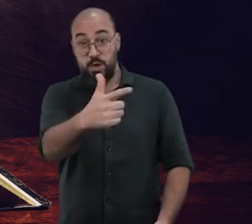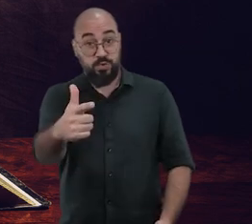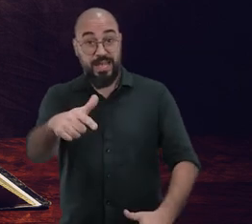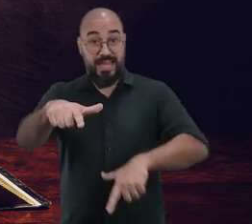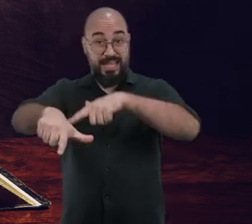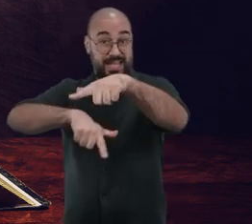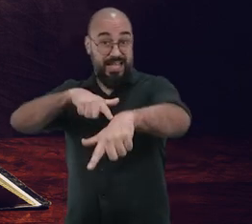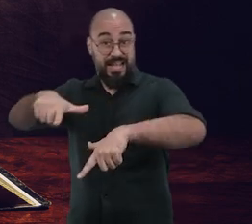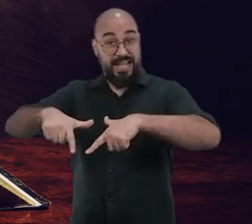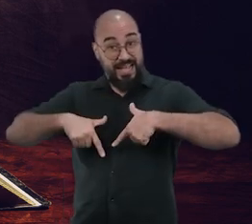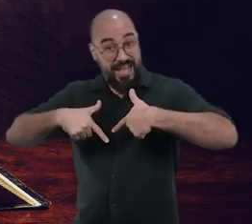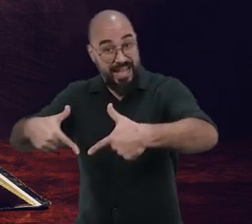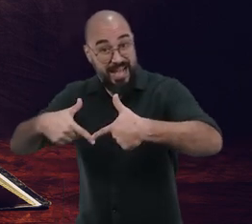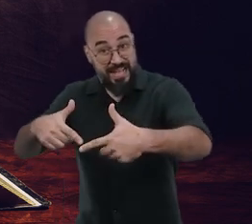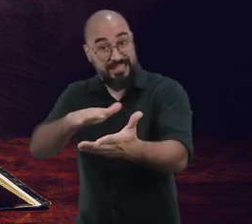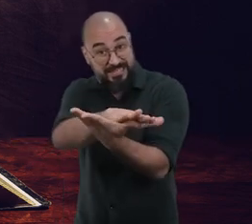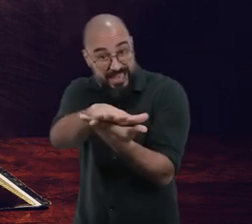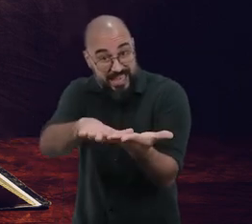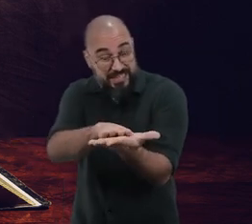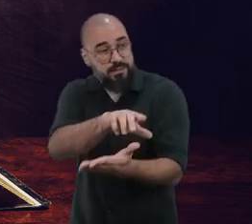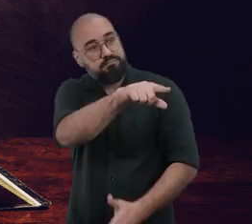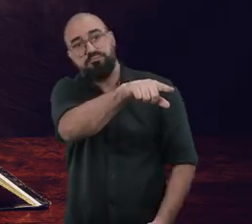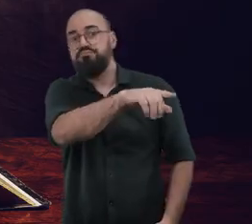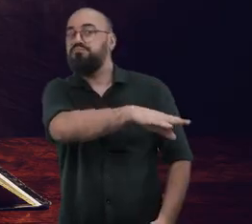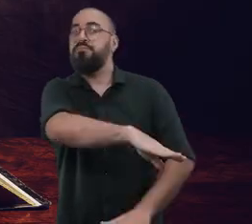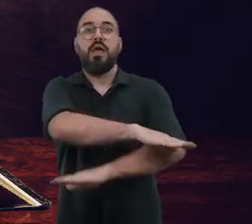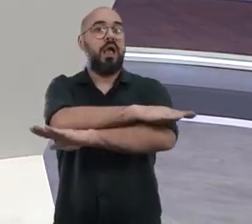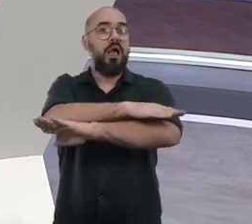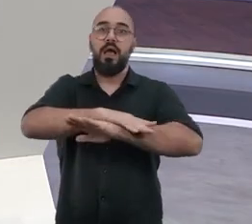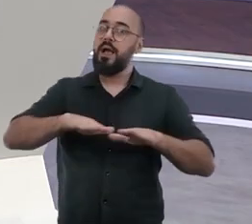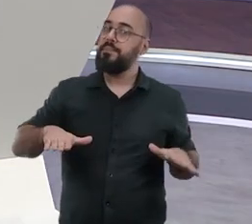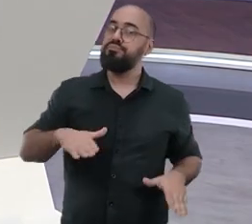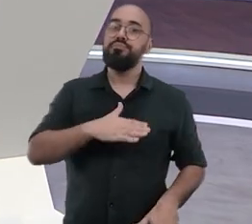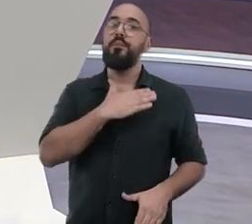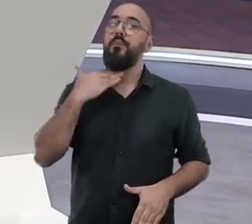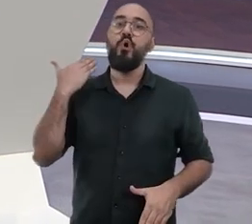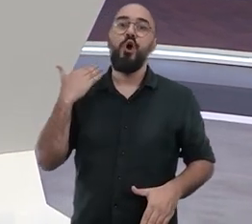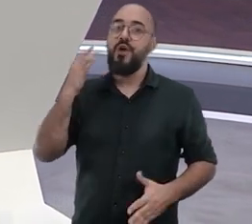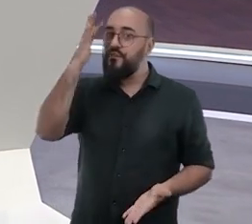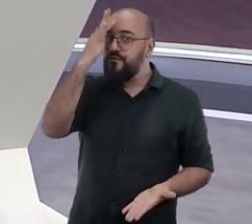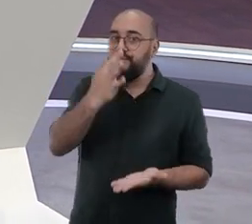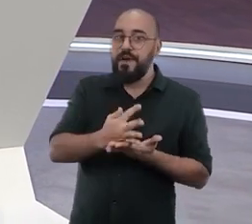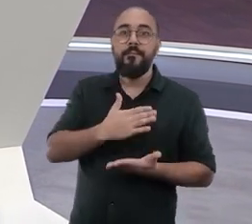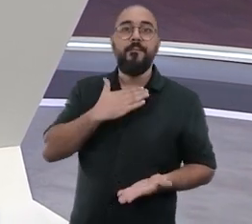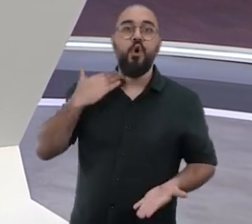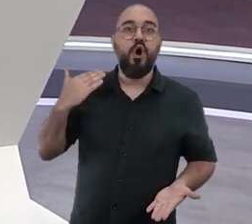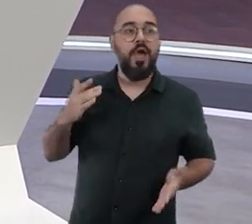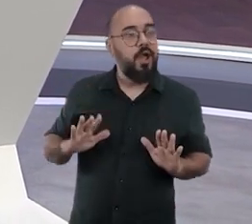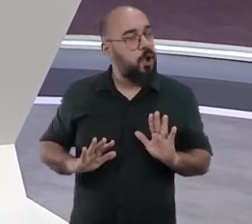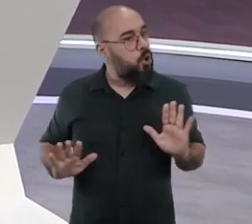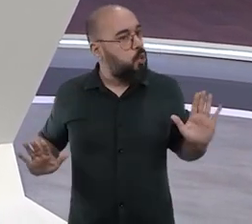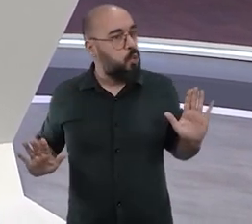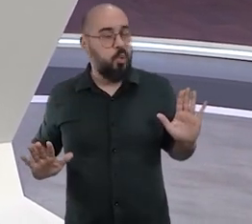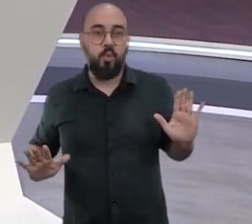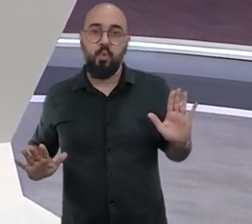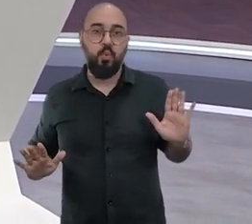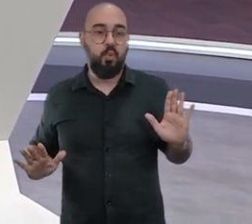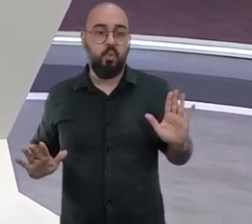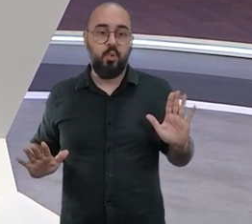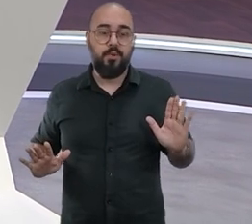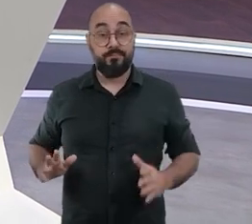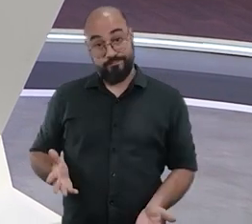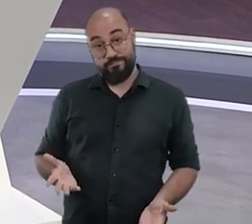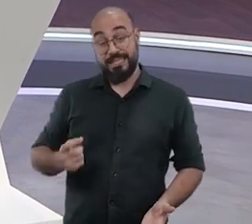está morta. Ou seja, se não há obras, se não há evidências